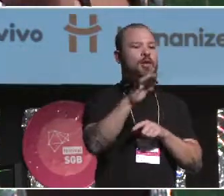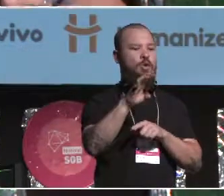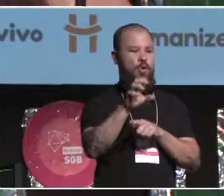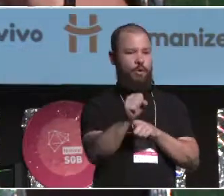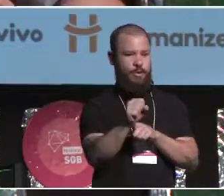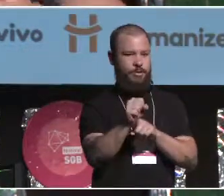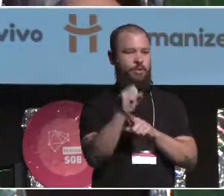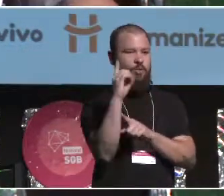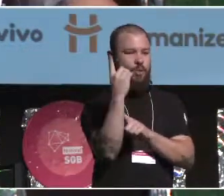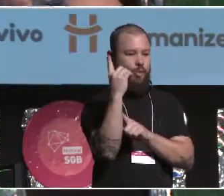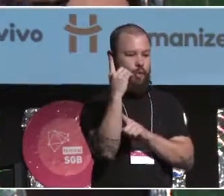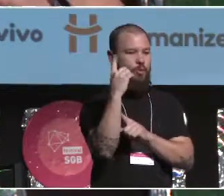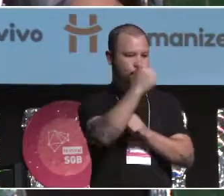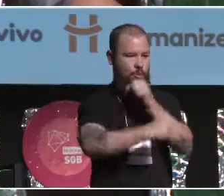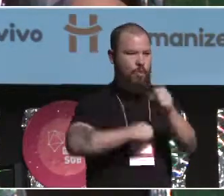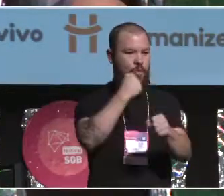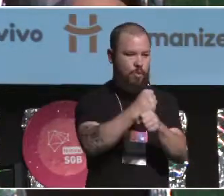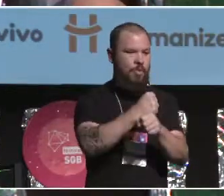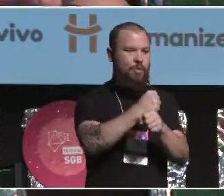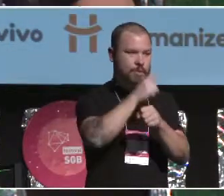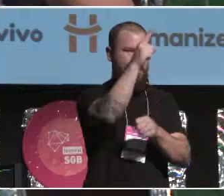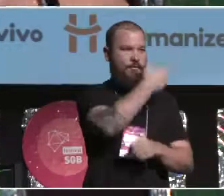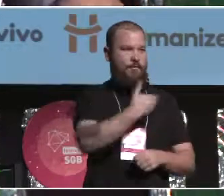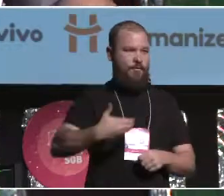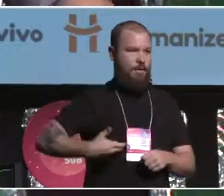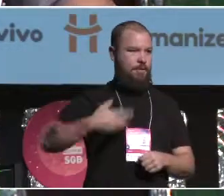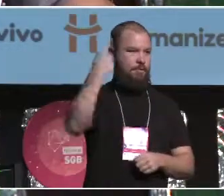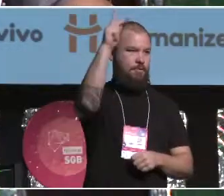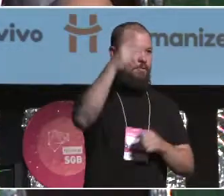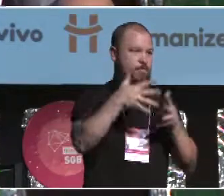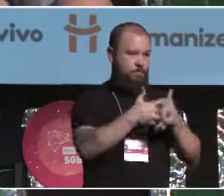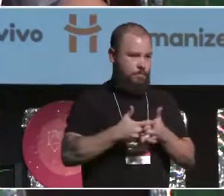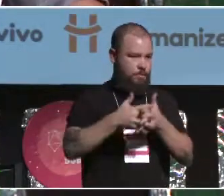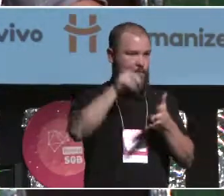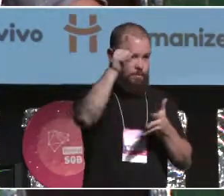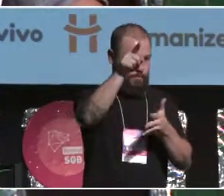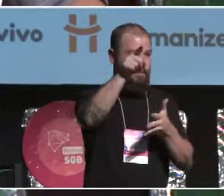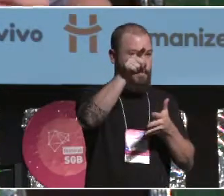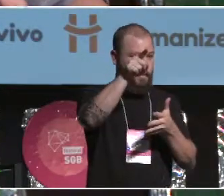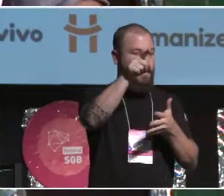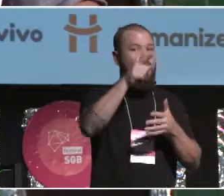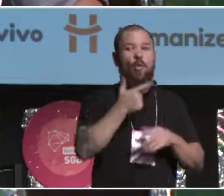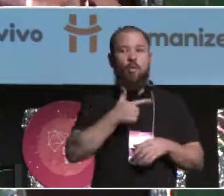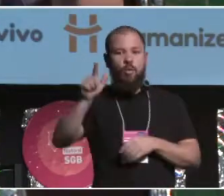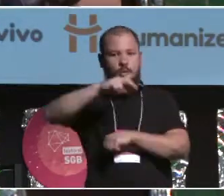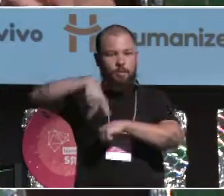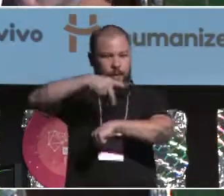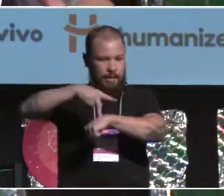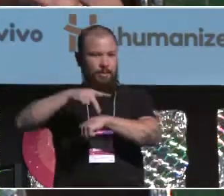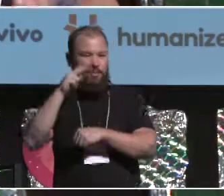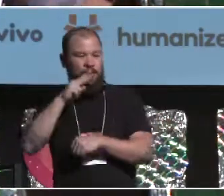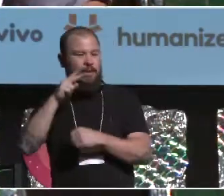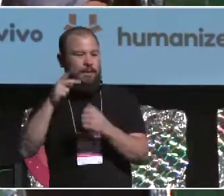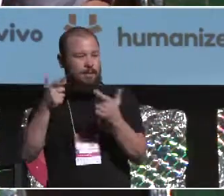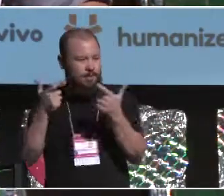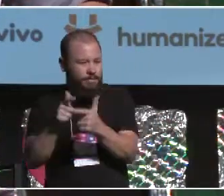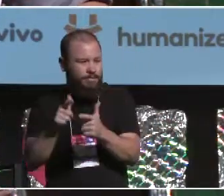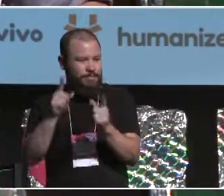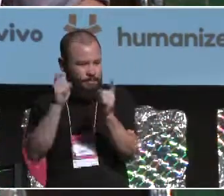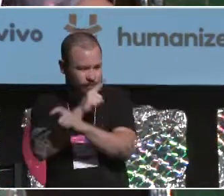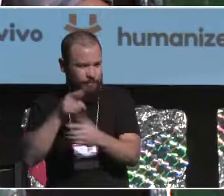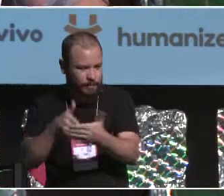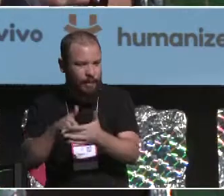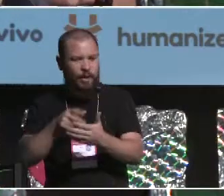o orçamento do governo americano por ano. Em países emergentes, os ODS custam 2,5 trilhões de